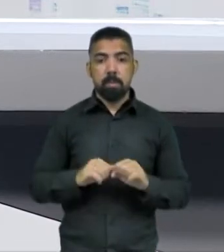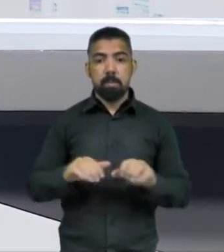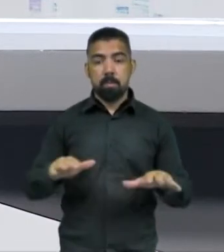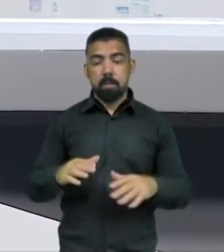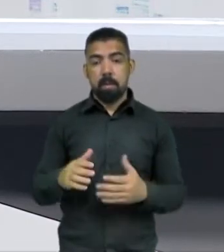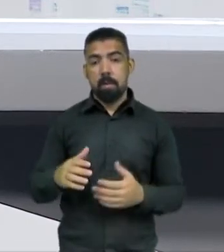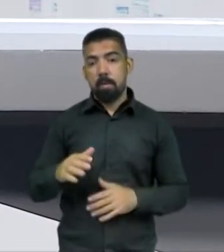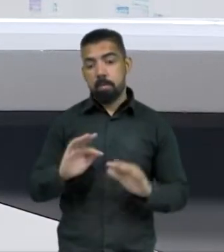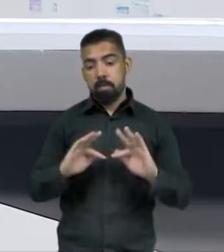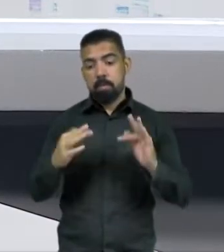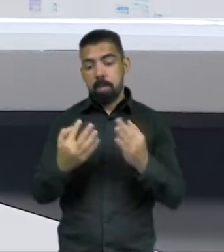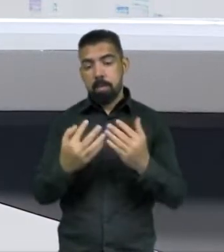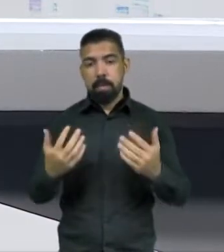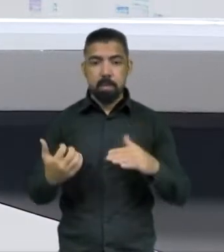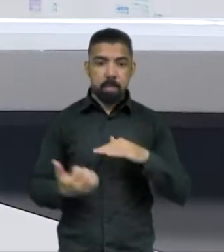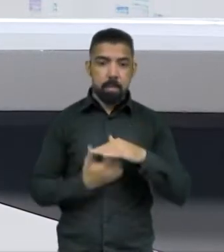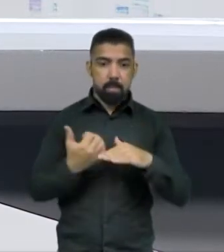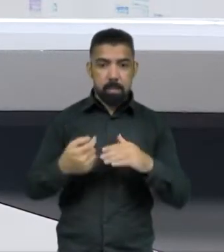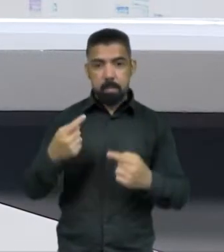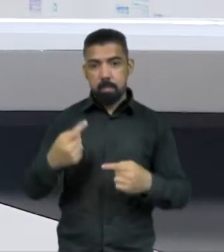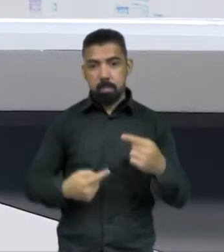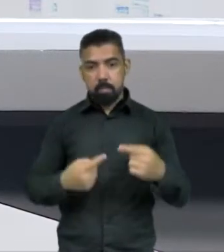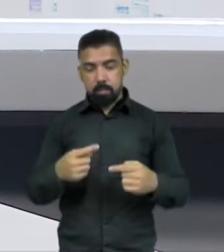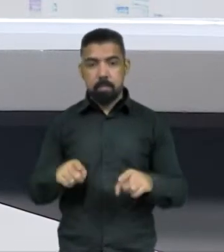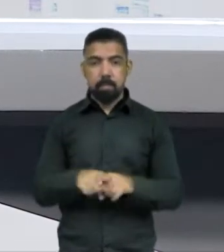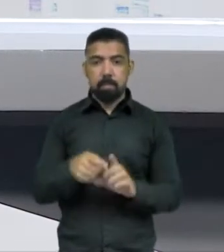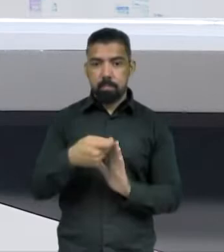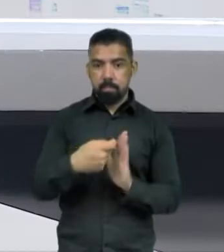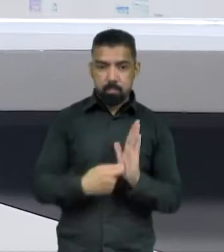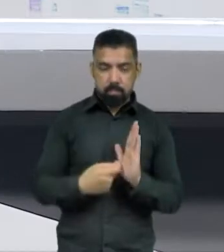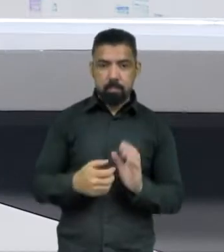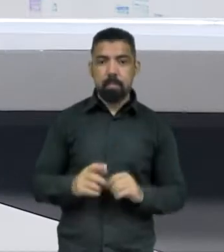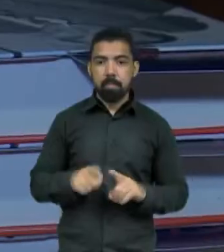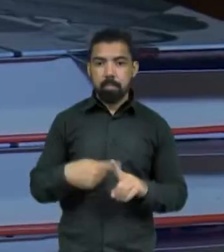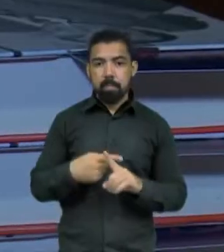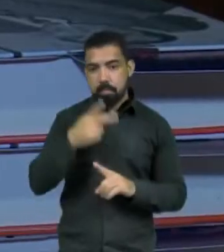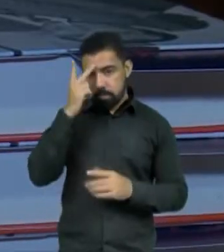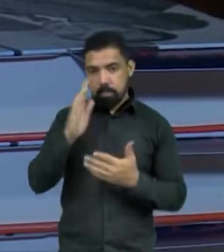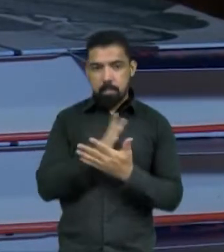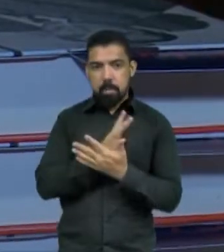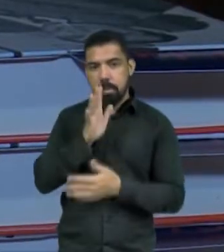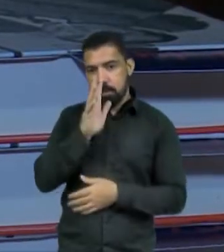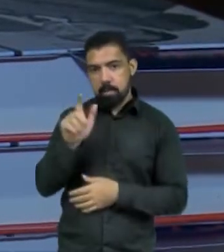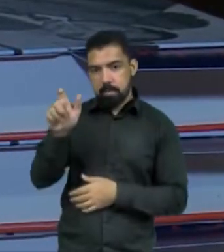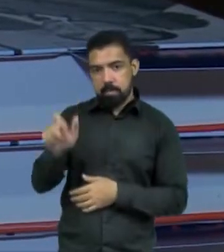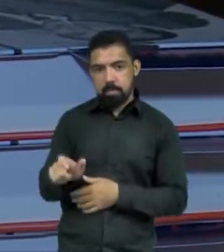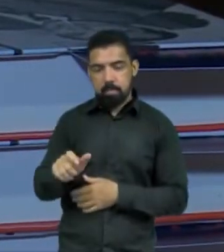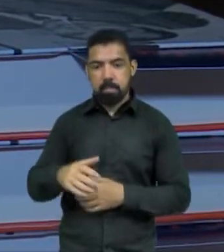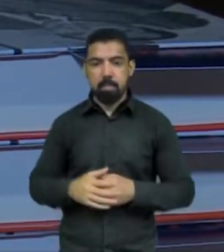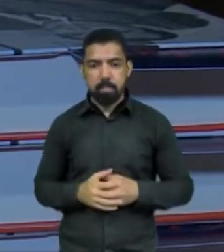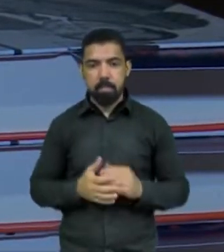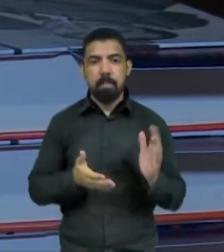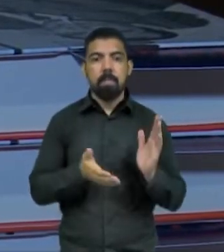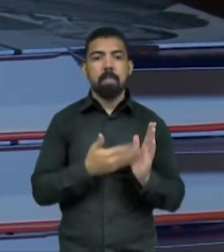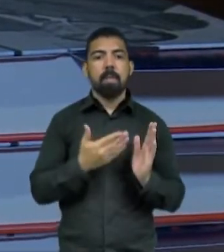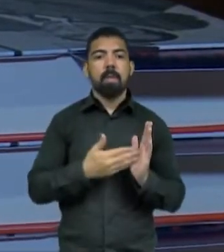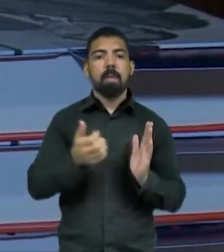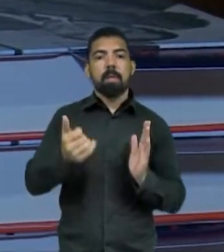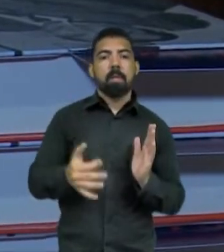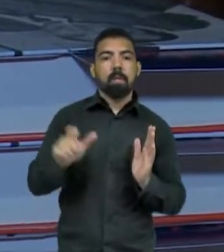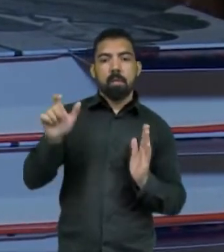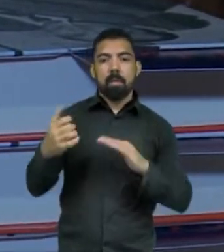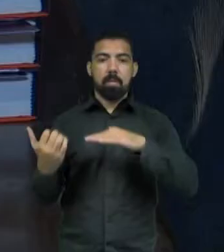familiares, empresários, políticos, escritores e admiradores. O livro narra a trajetória do